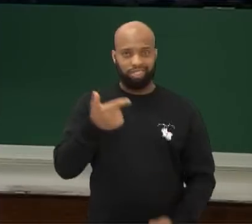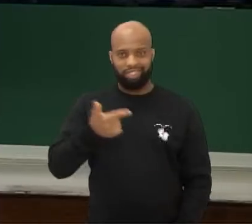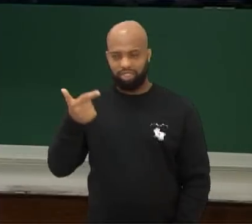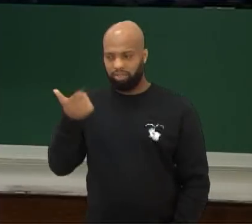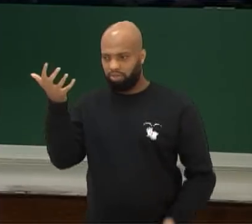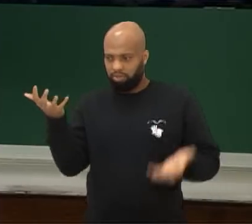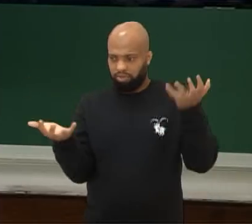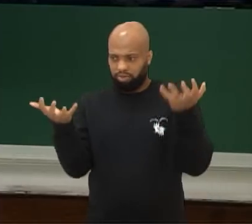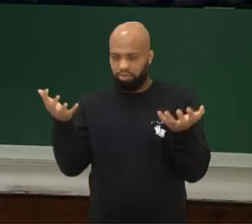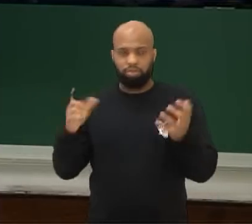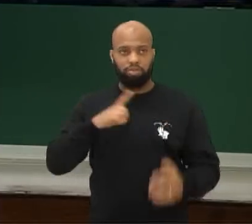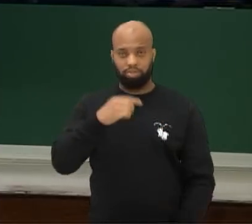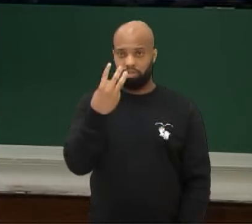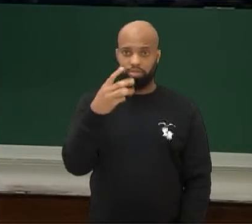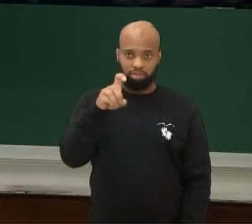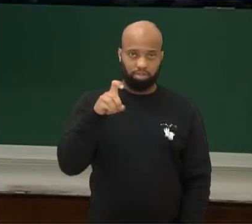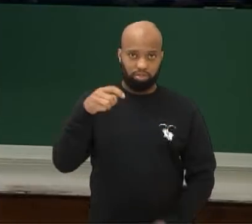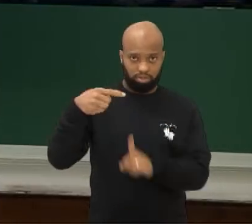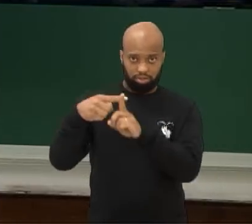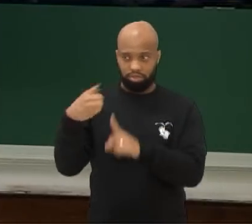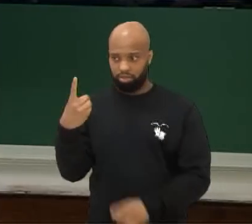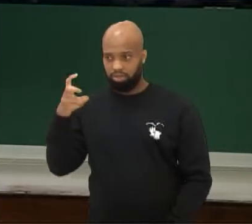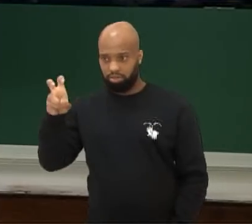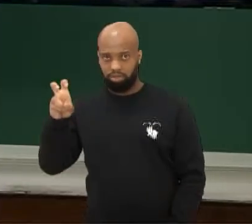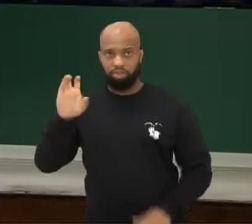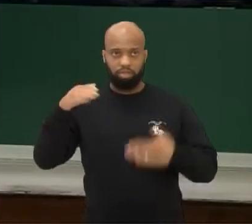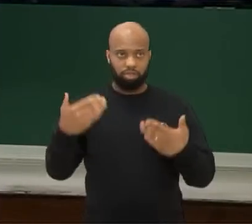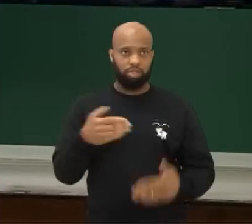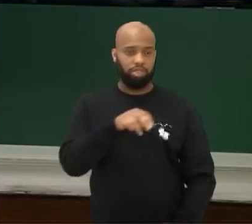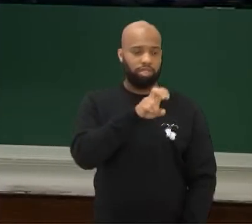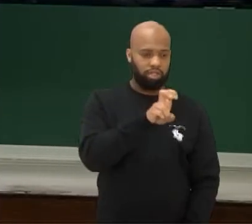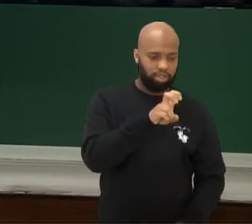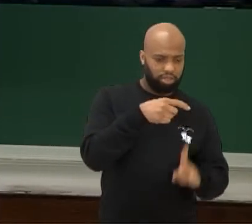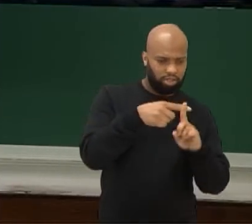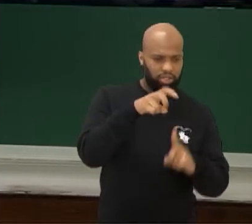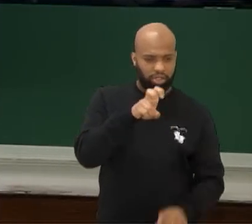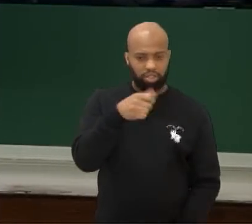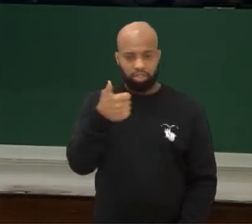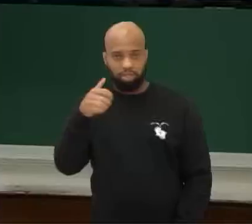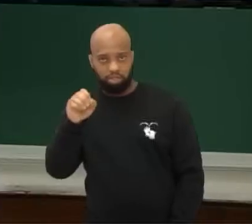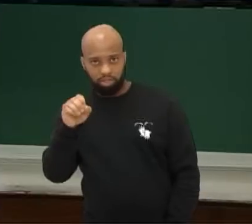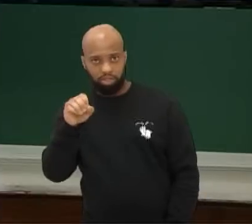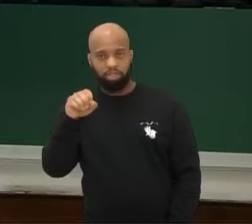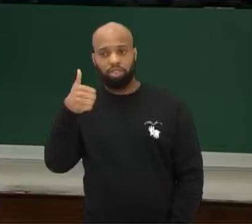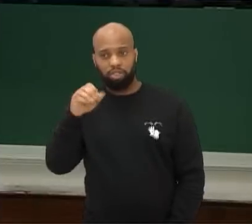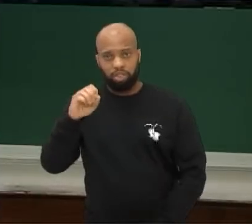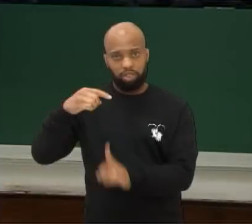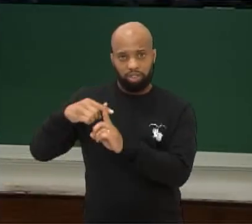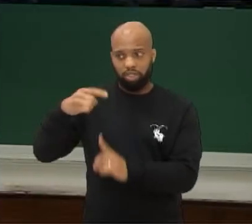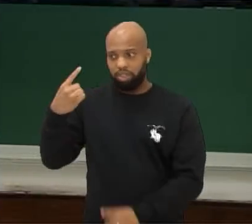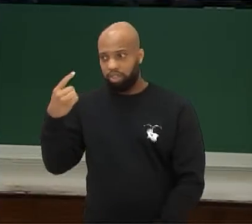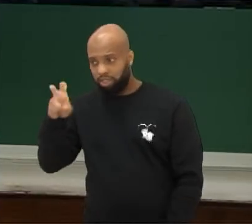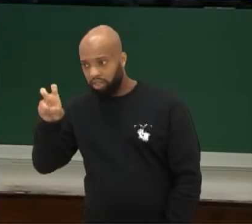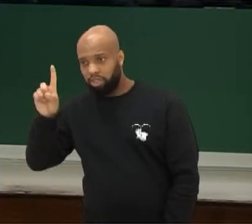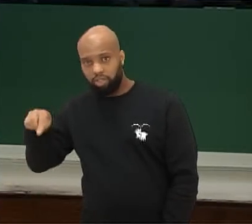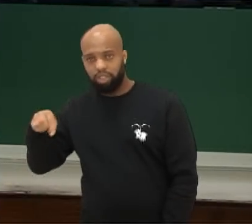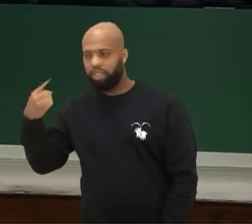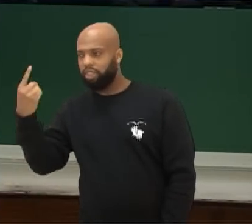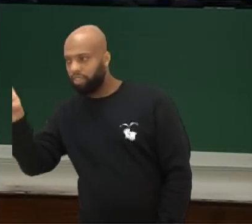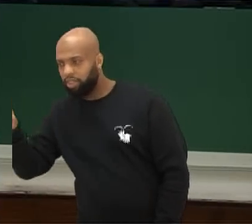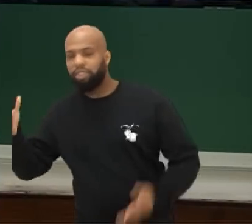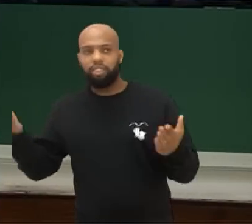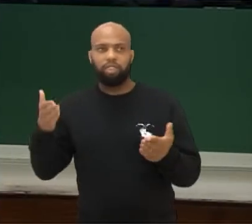membro, 3x mais 15, né? 5 mais 5, 10. 10 mais 5, 15. E qual é a massa